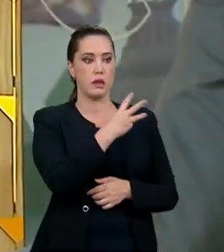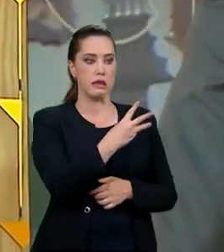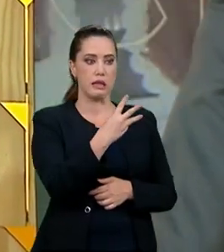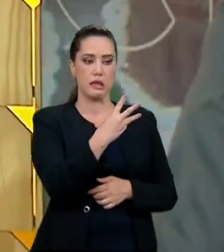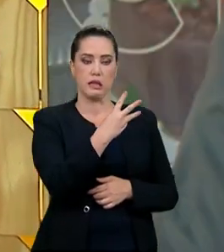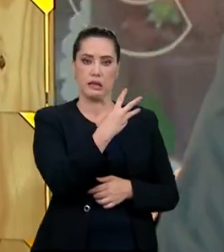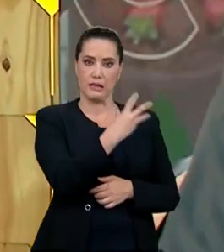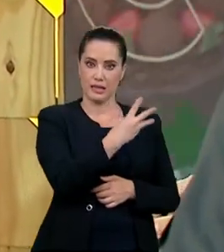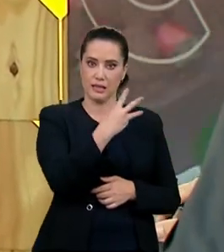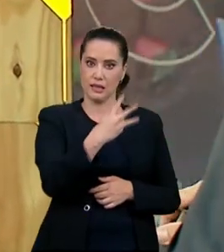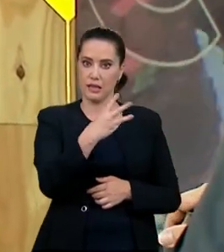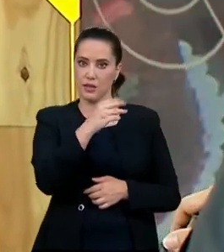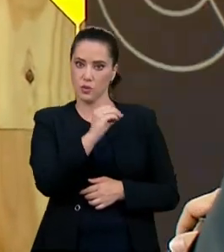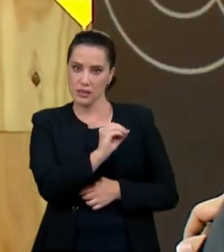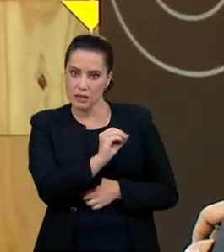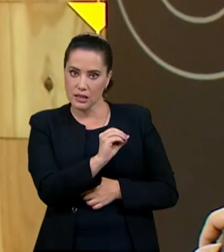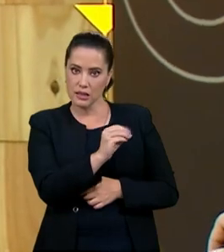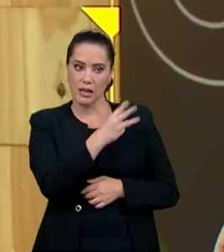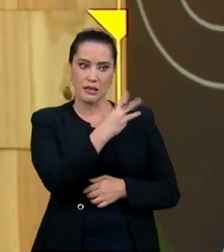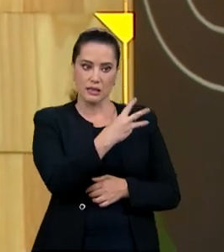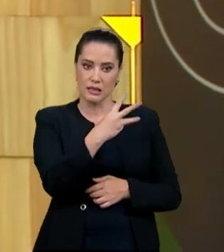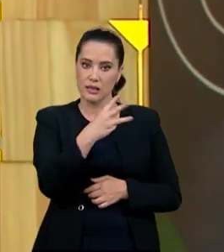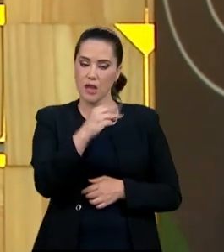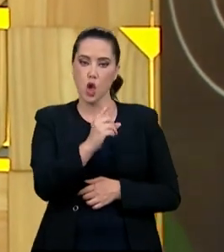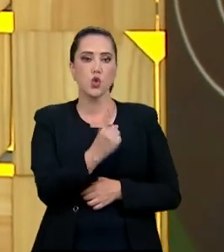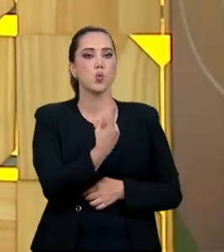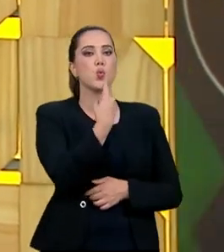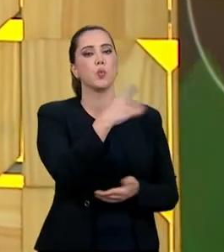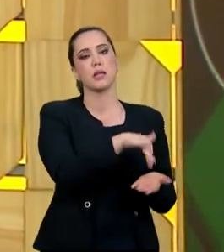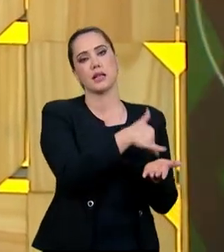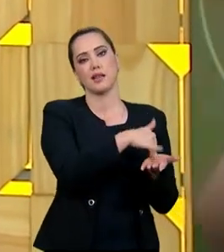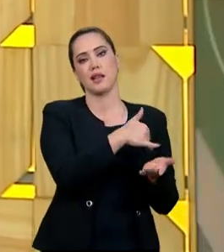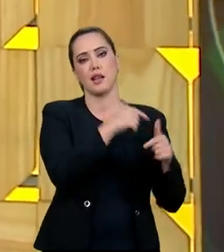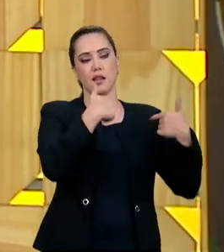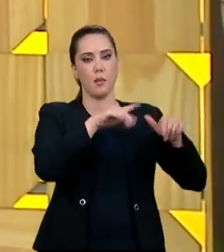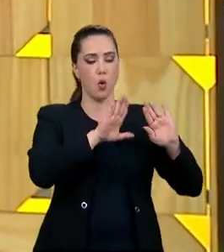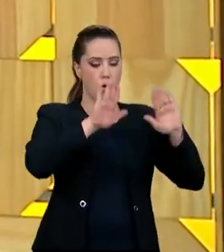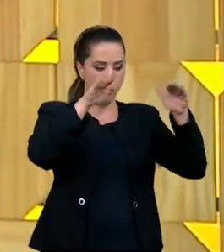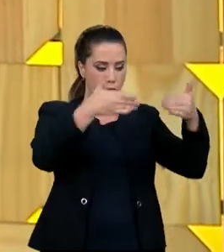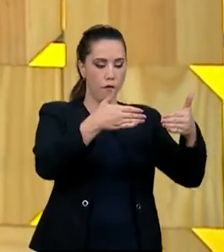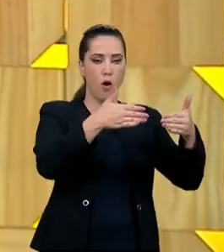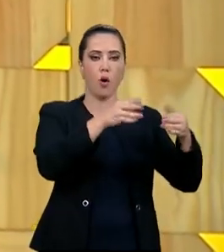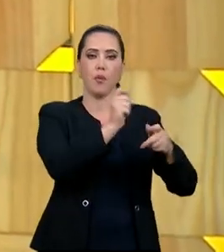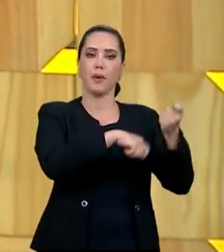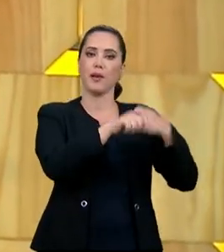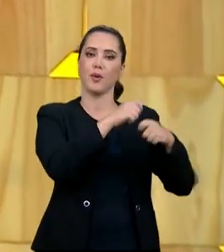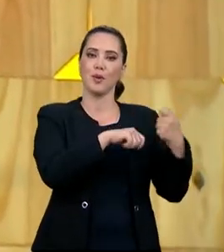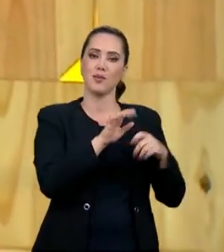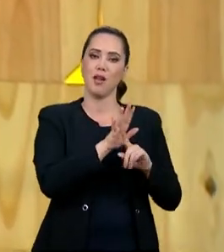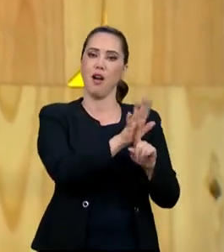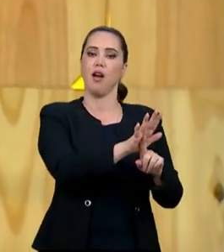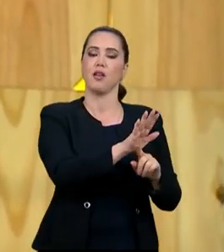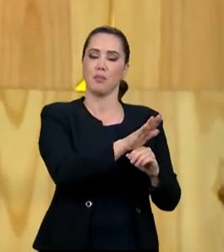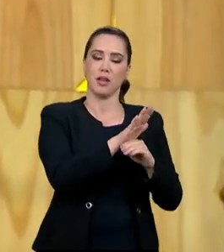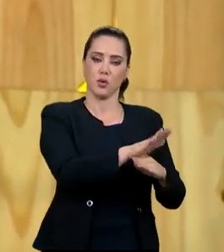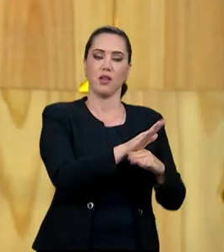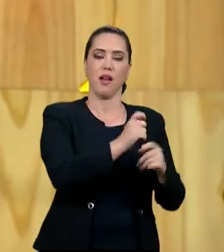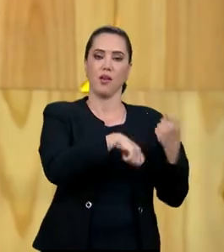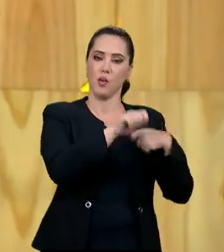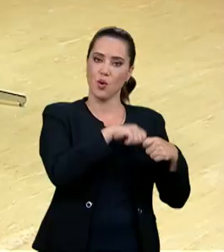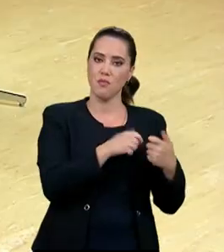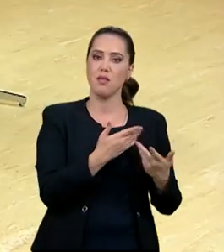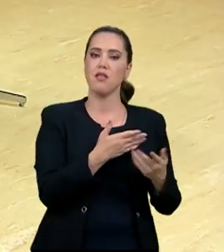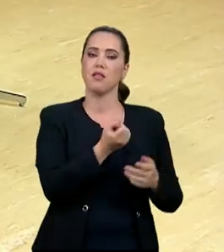330 modernizações de regulamento, de regulação para a economia como um todo, 330. Então, esse é um número